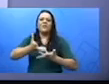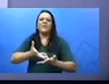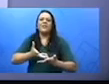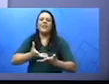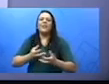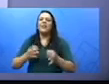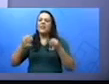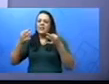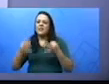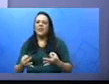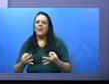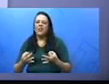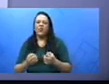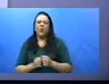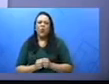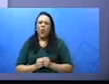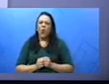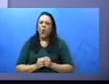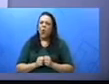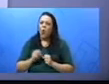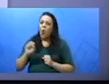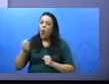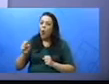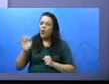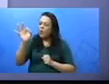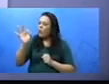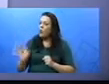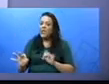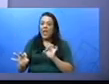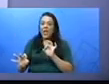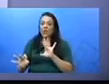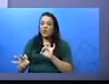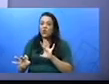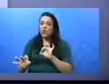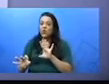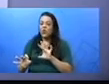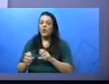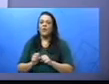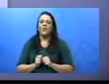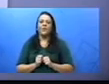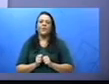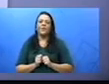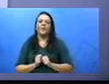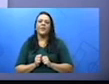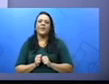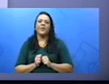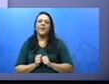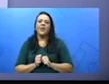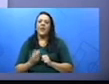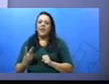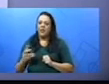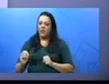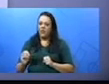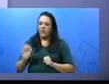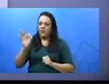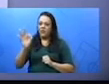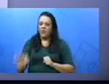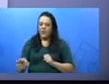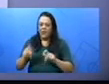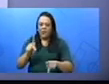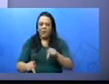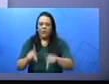gravíssimo, 8% dos brasileiros. Analfabetos funcionais são 20% da população, de acordo